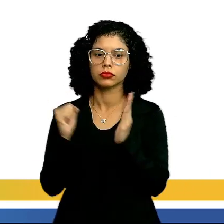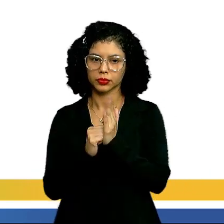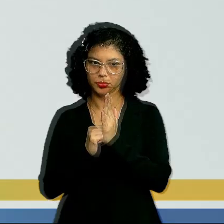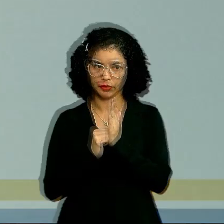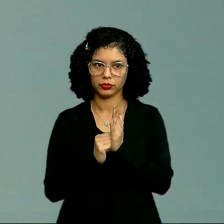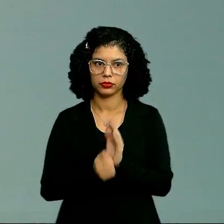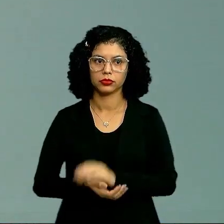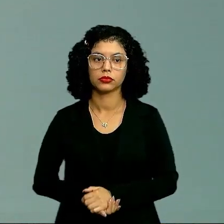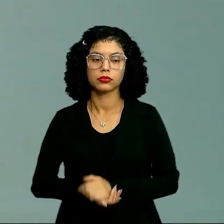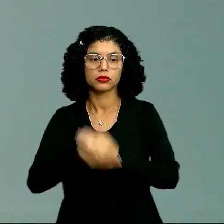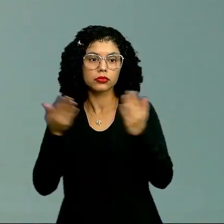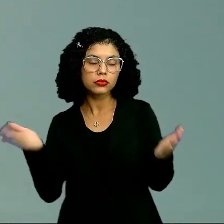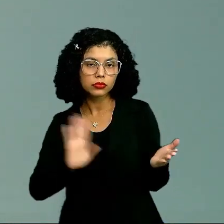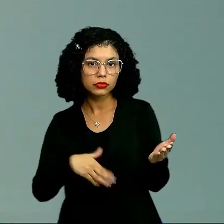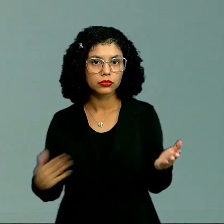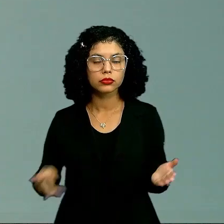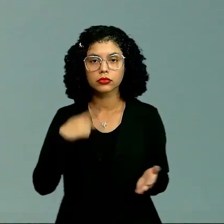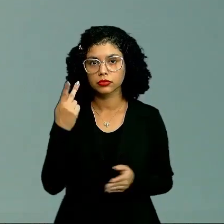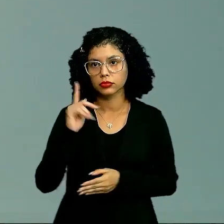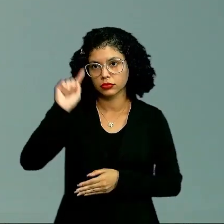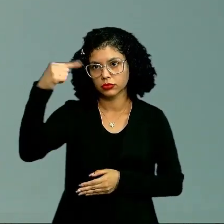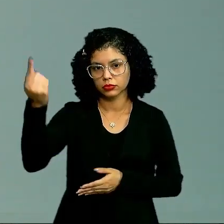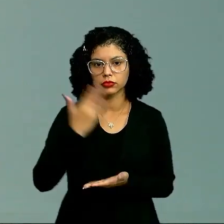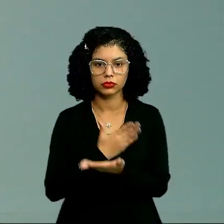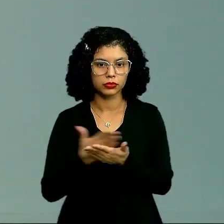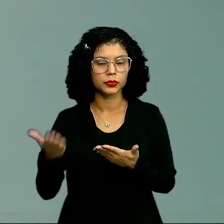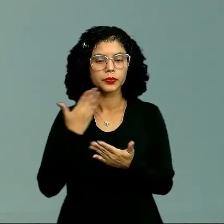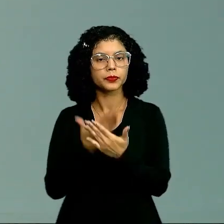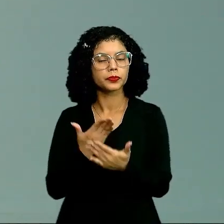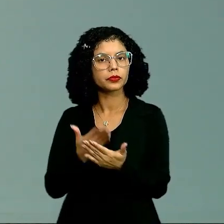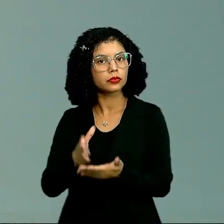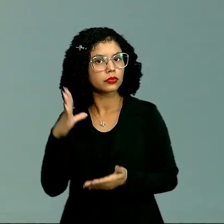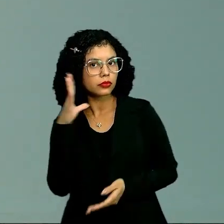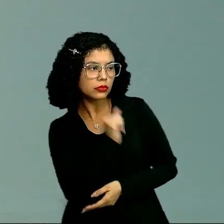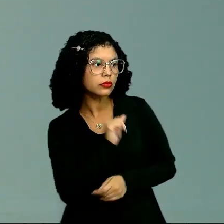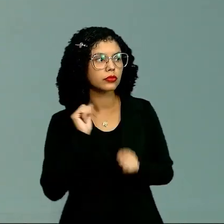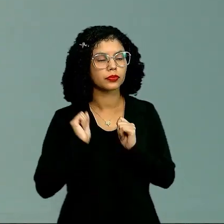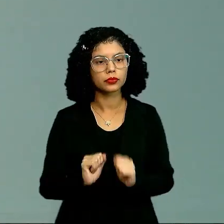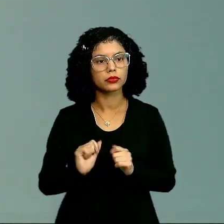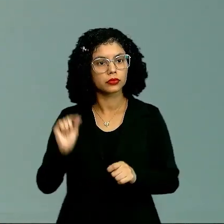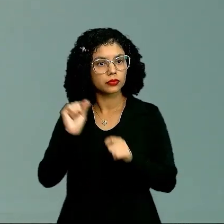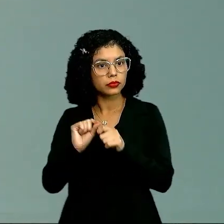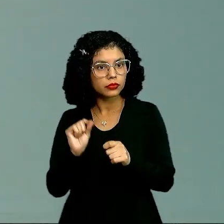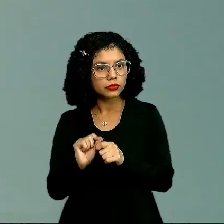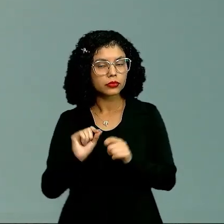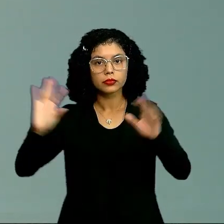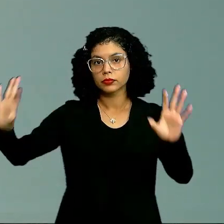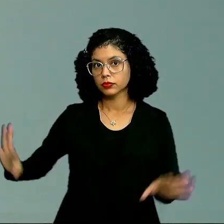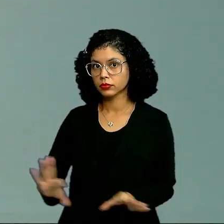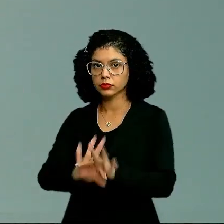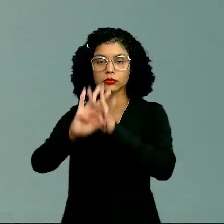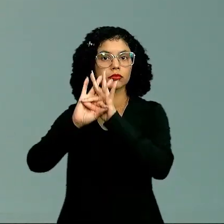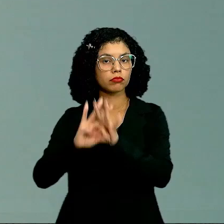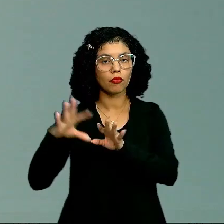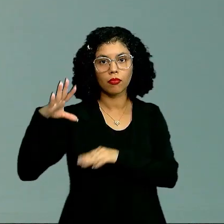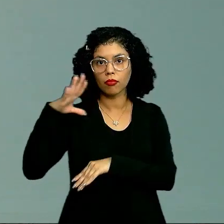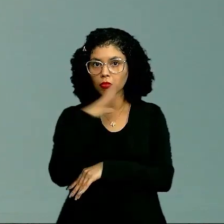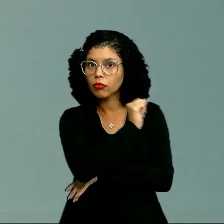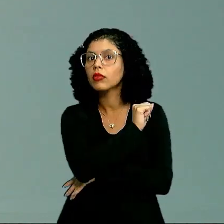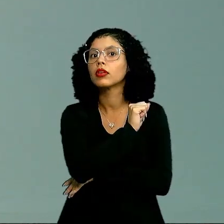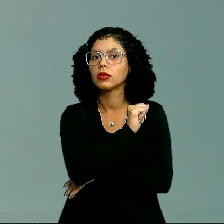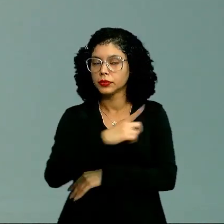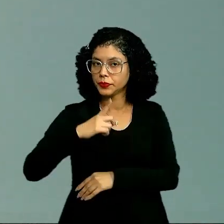mal do século. Então, quando eu disse lá no início da aula que, de repente, vocês poderiam fazer essa certa ligação, de repente,